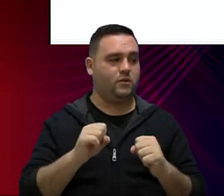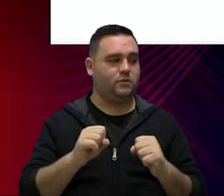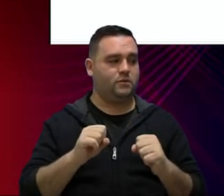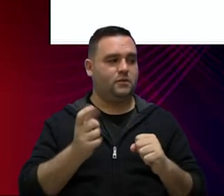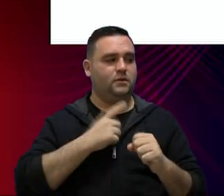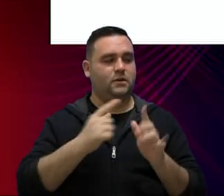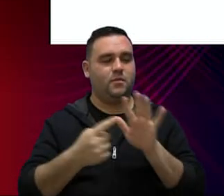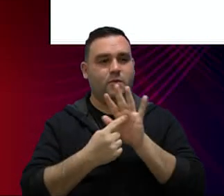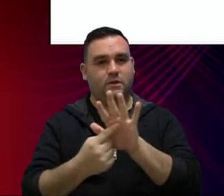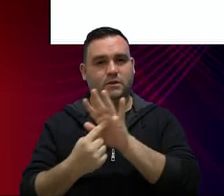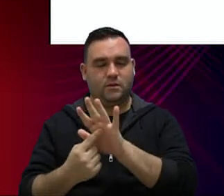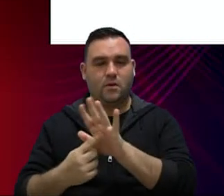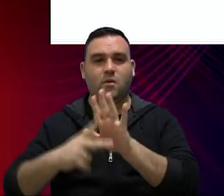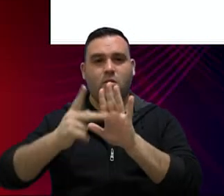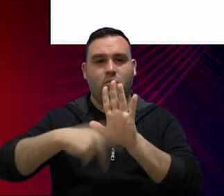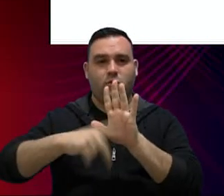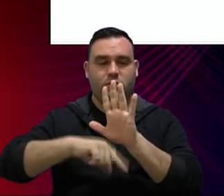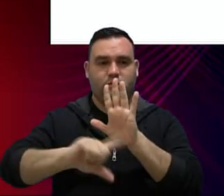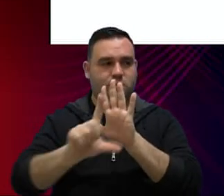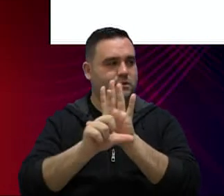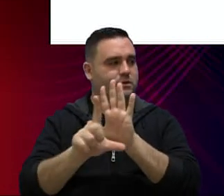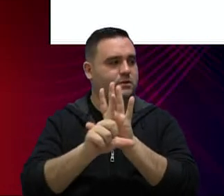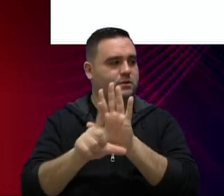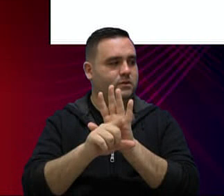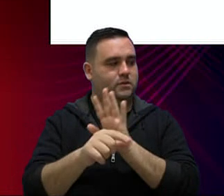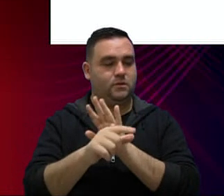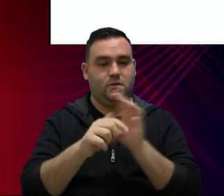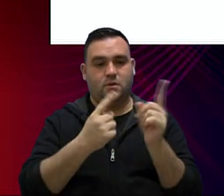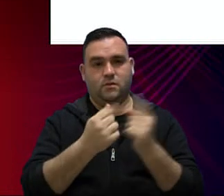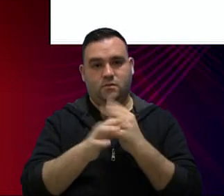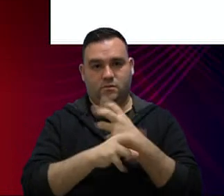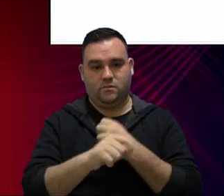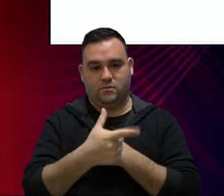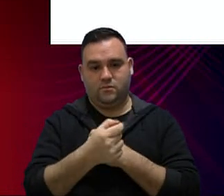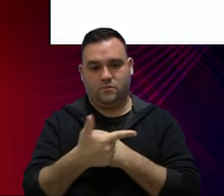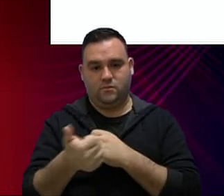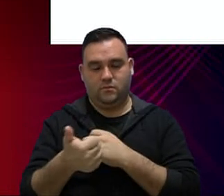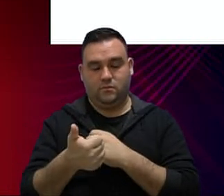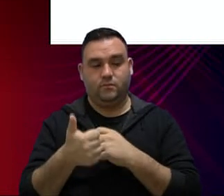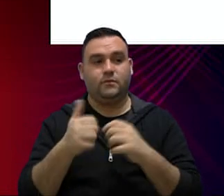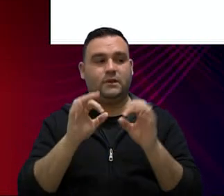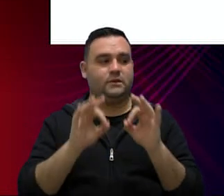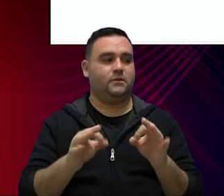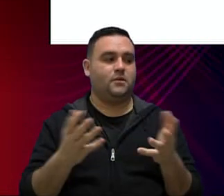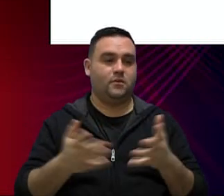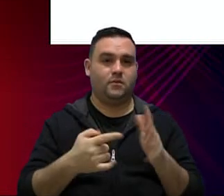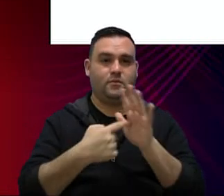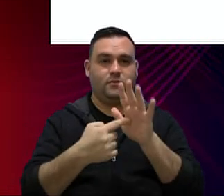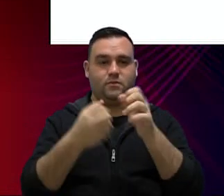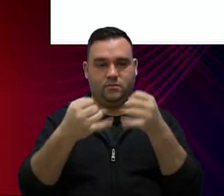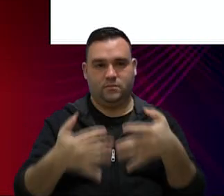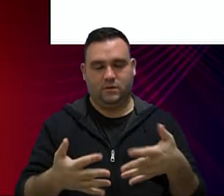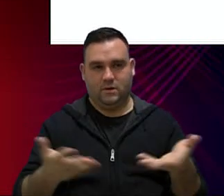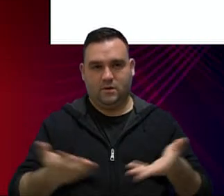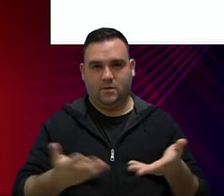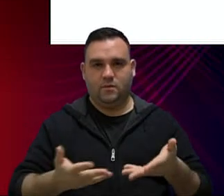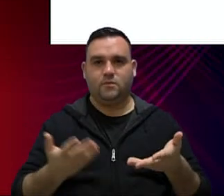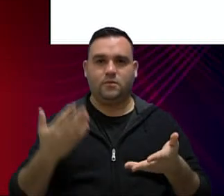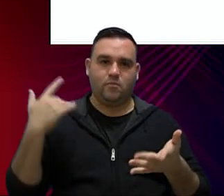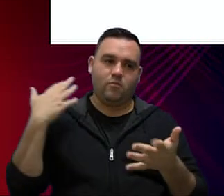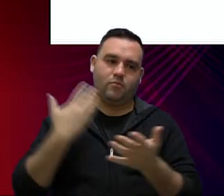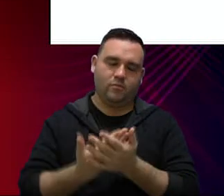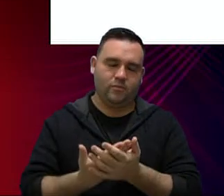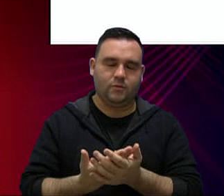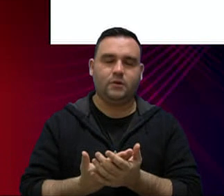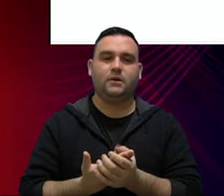sofrer atualizações na apresentação do projeto de lei orçamentária 2021 exatamente o que eu falei para senhora desde o